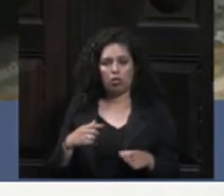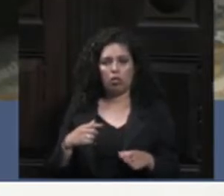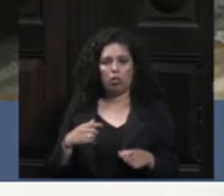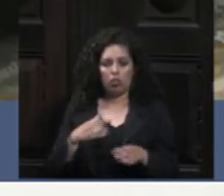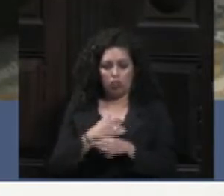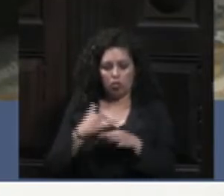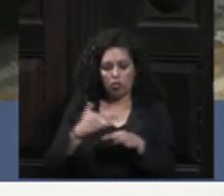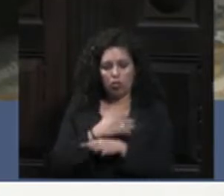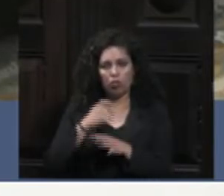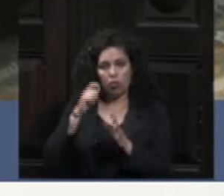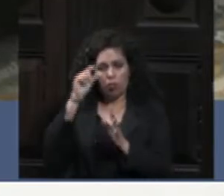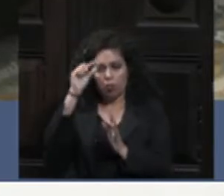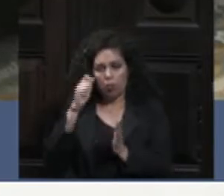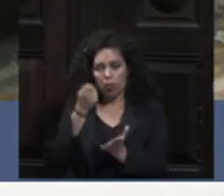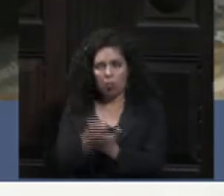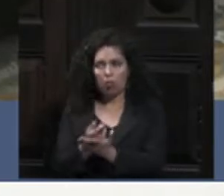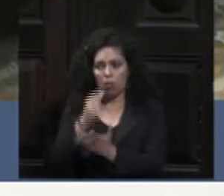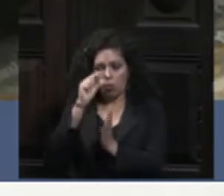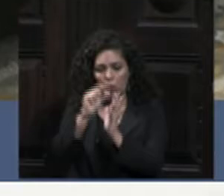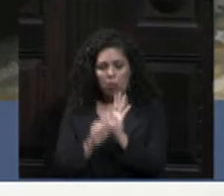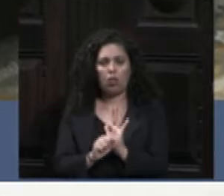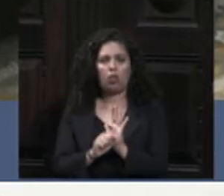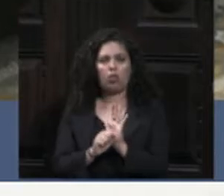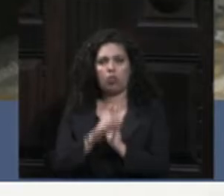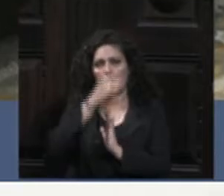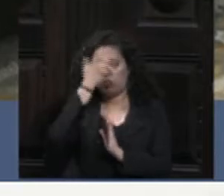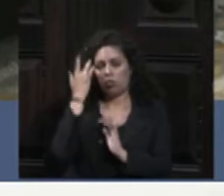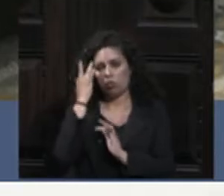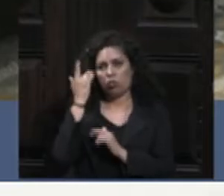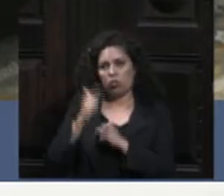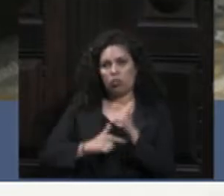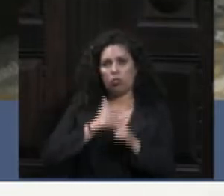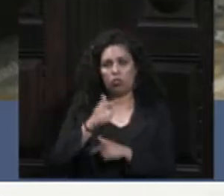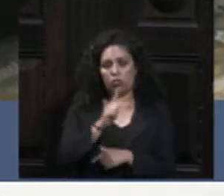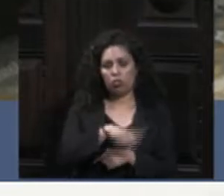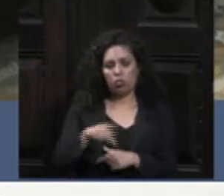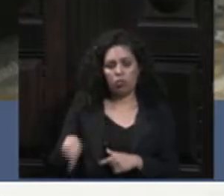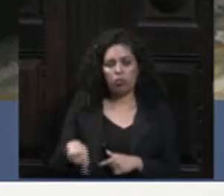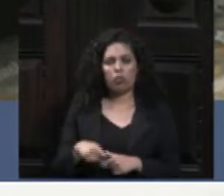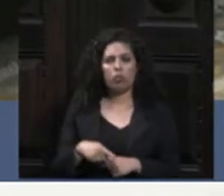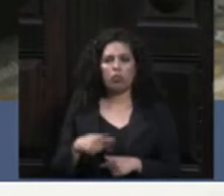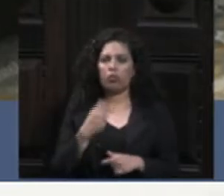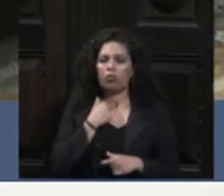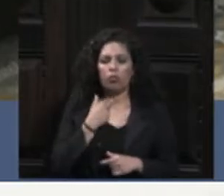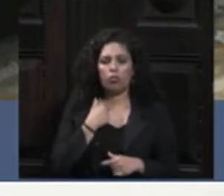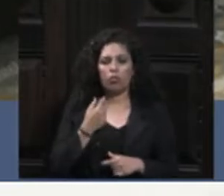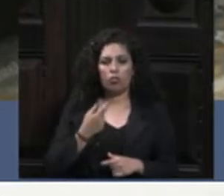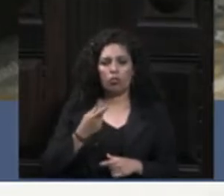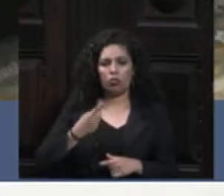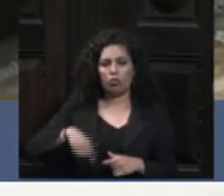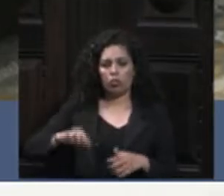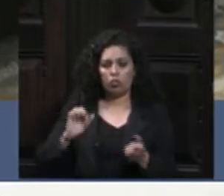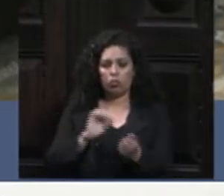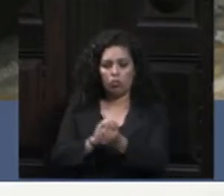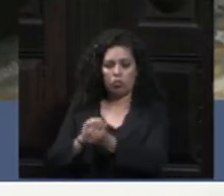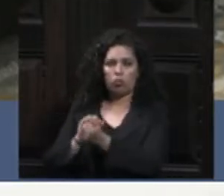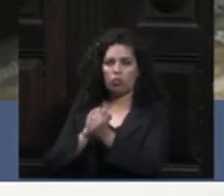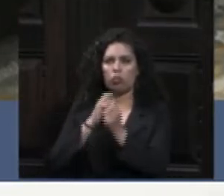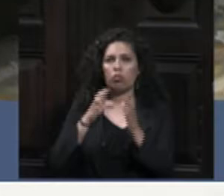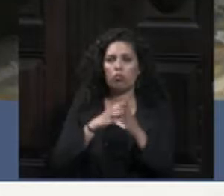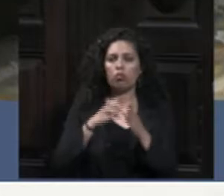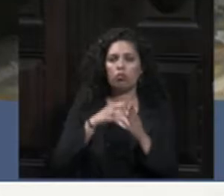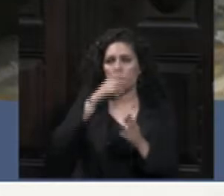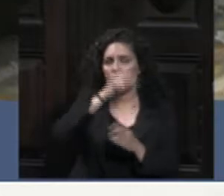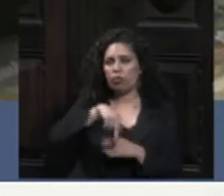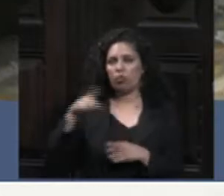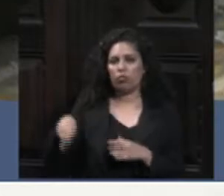piso salarial para os profissionais da educação. Não dá. Então, nosso apoio aos profissionais da educação na sua reivindicação e o nosso